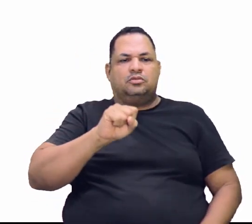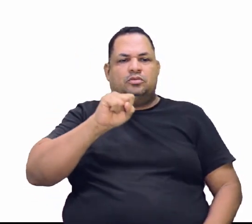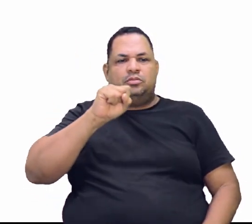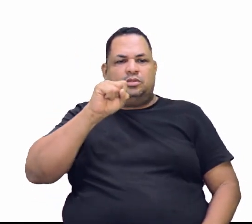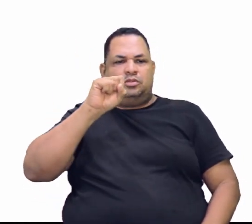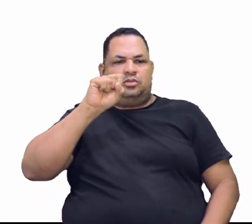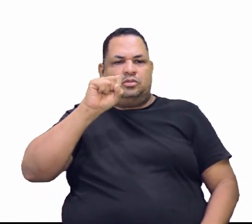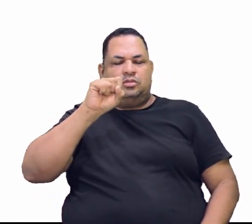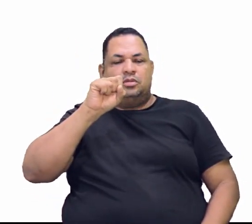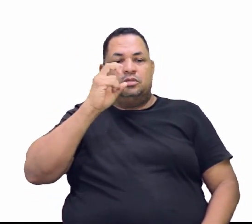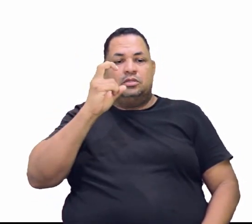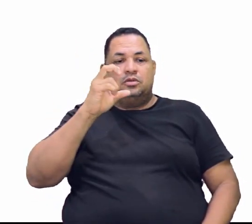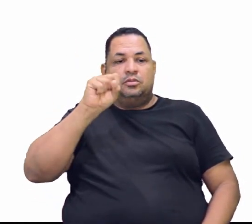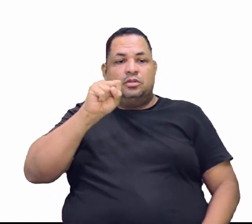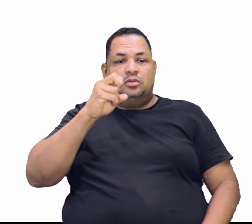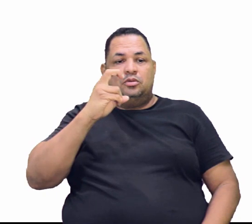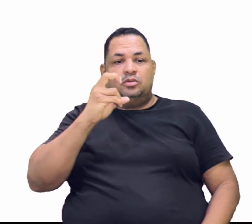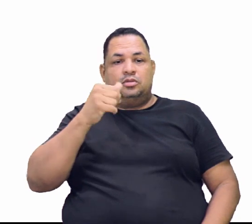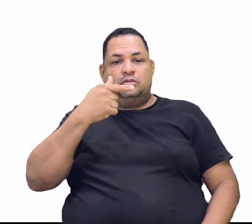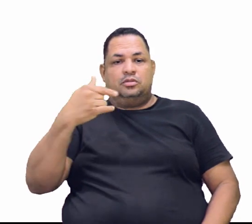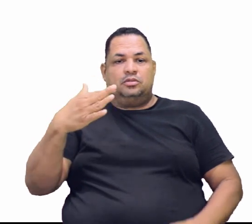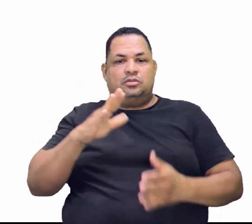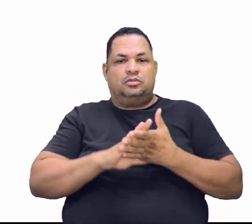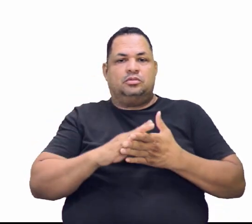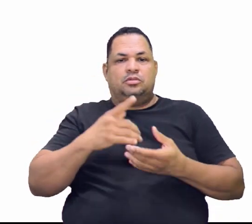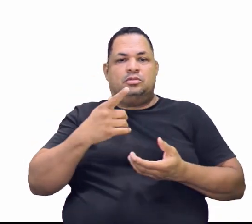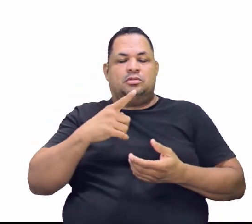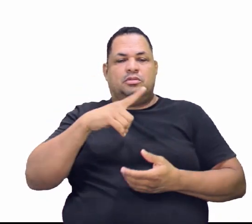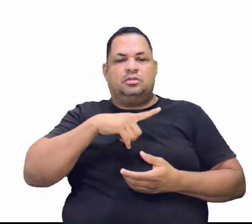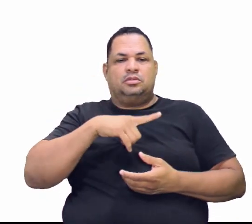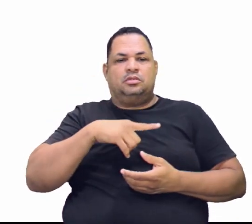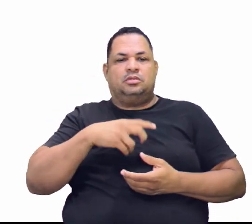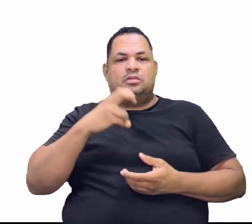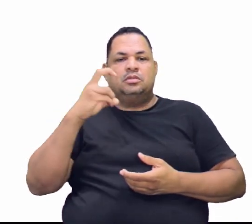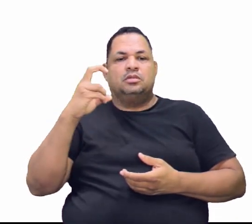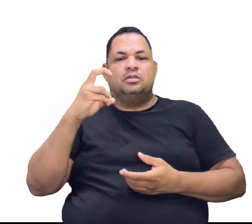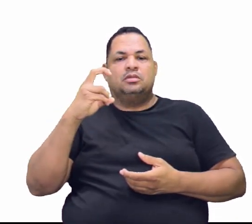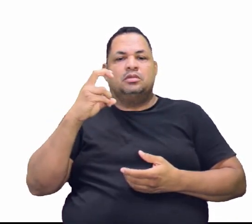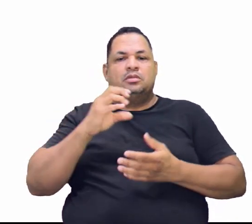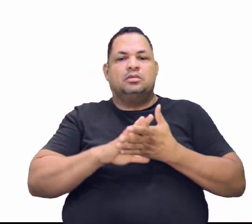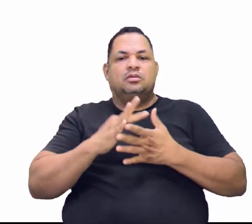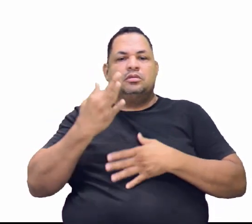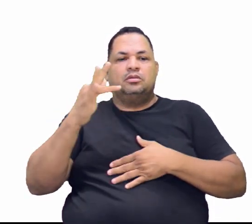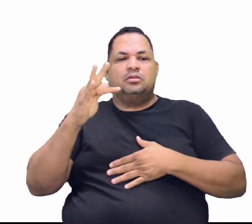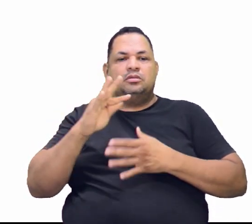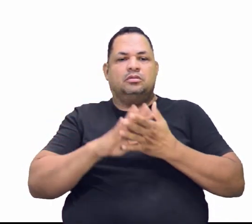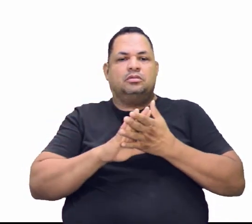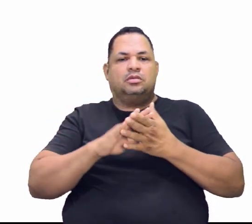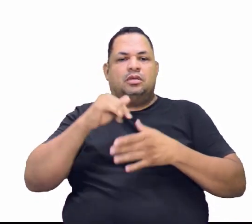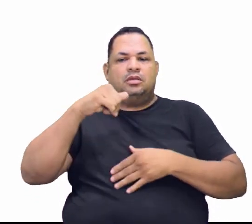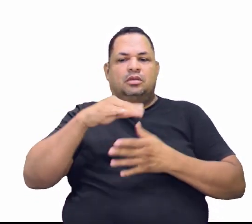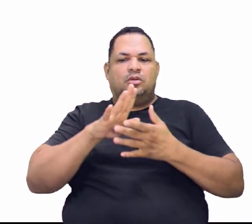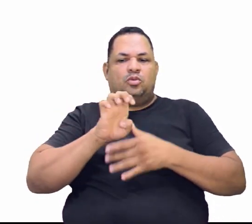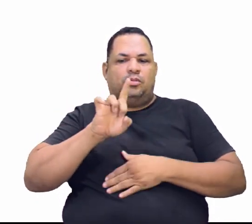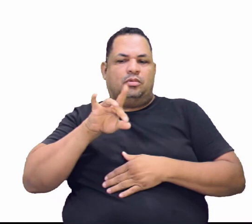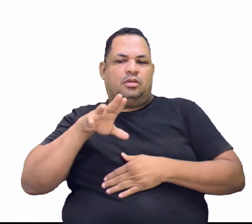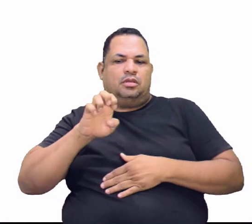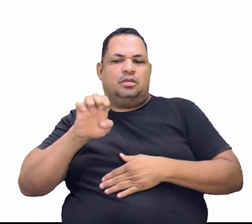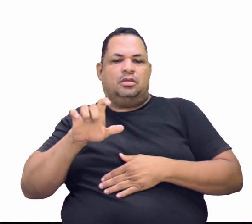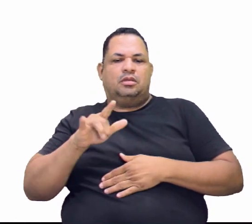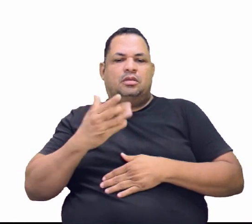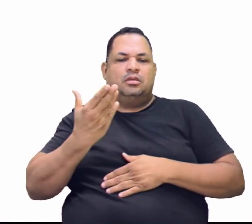5.812, ele criou 5 territórios federais, e dentre eles, o território federal do